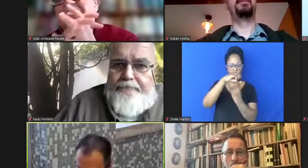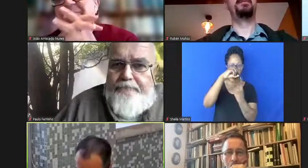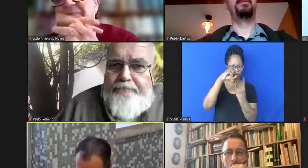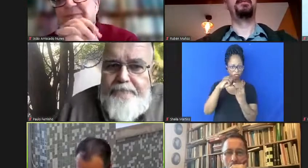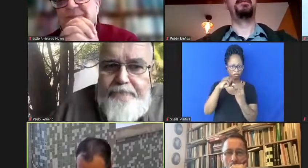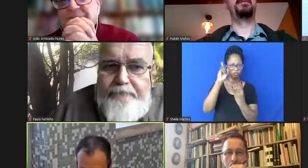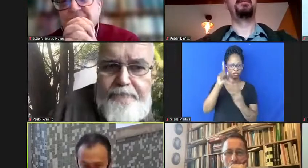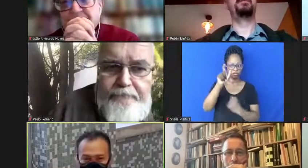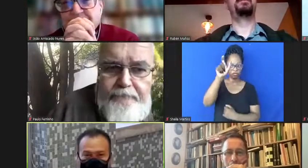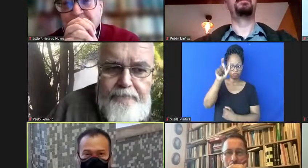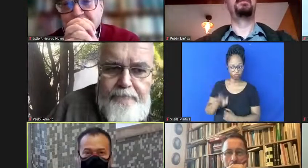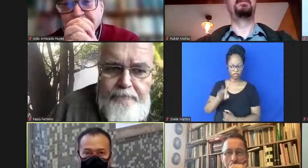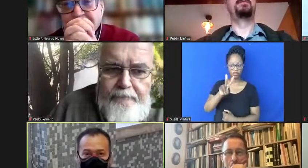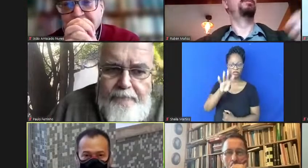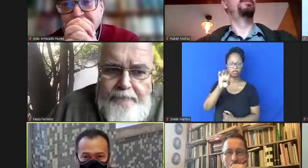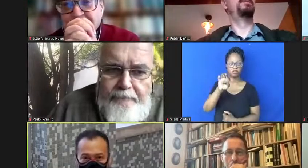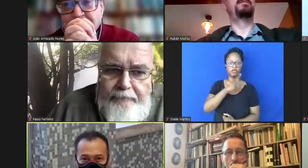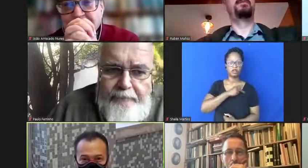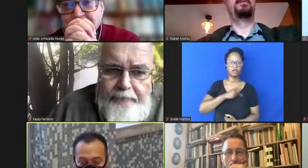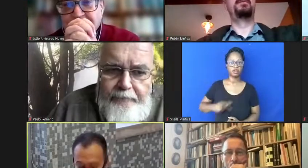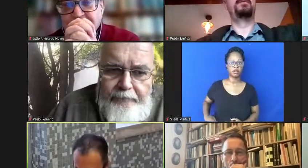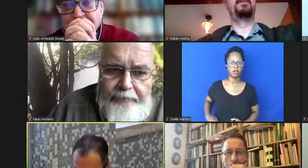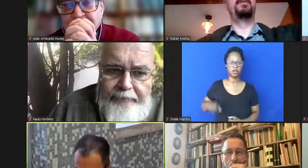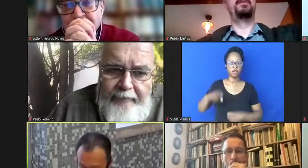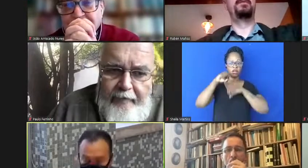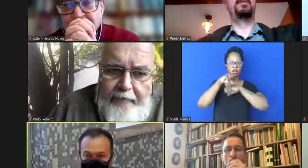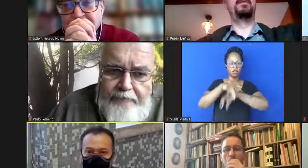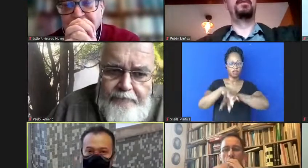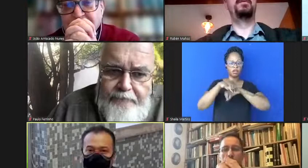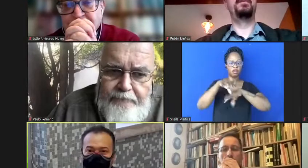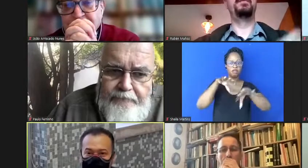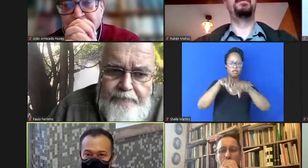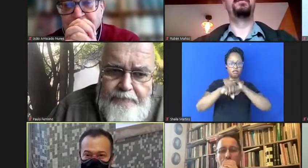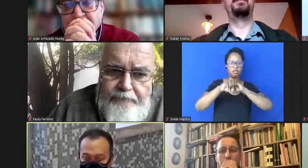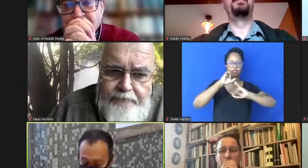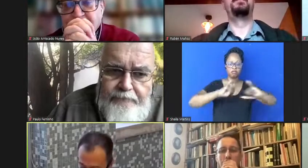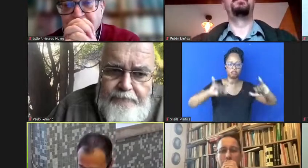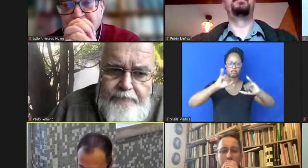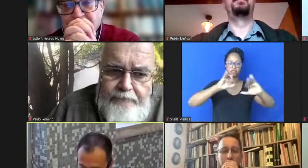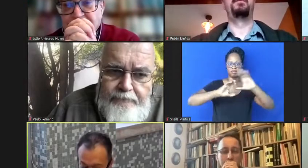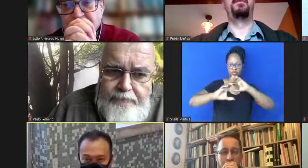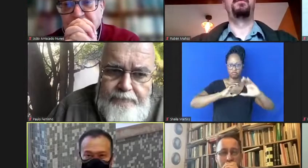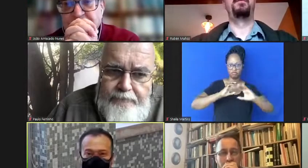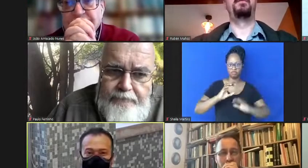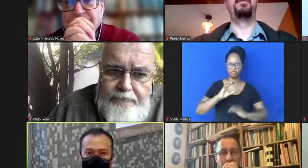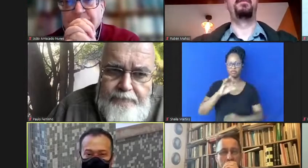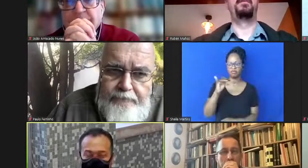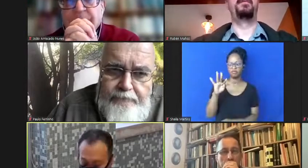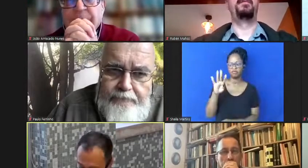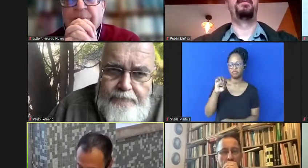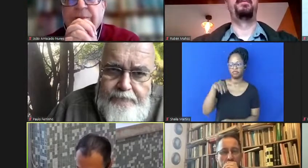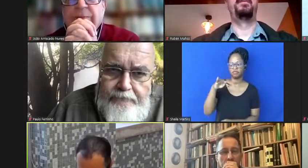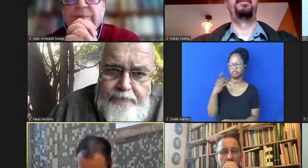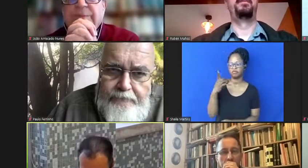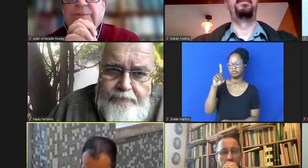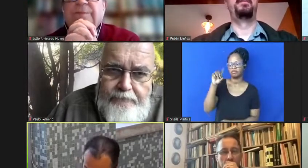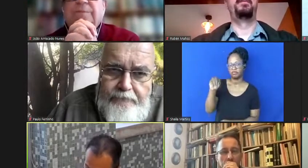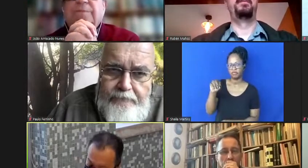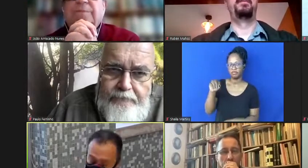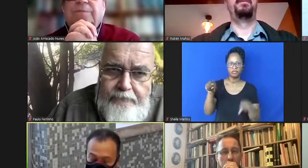pessoa da vice-presidência da Educação, Informação e Comunicação, Cristiane Machado, e na